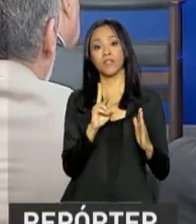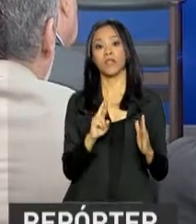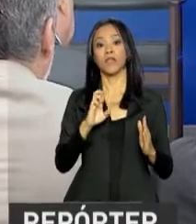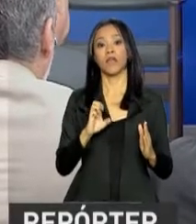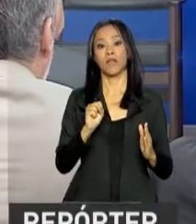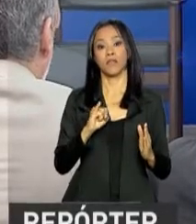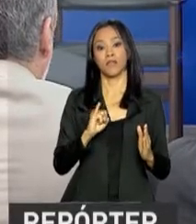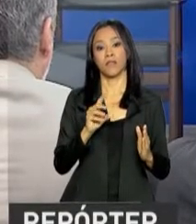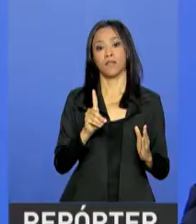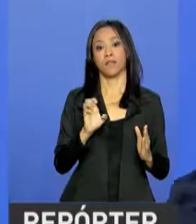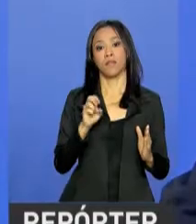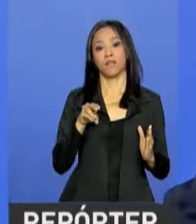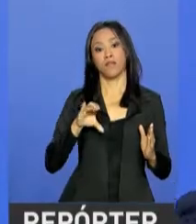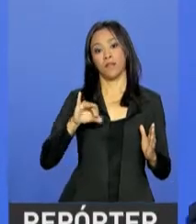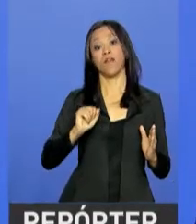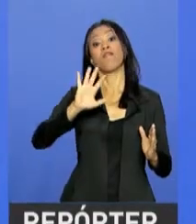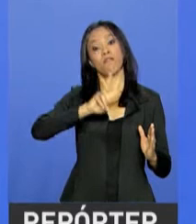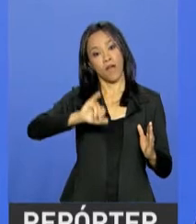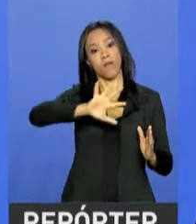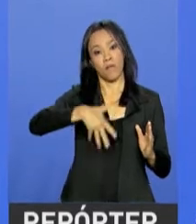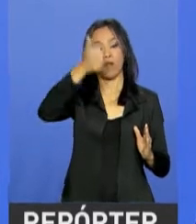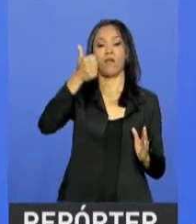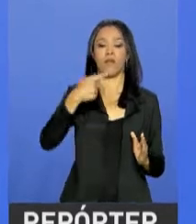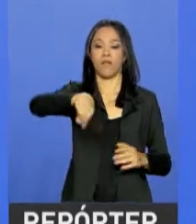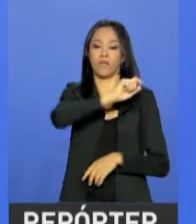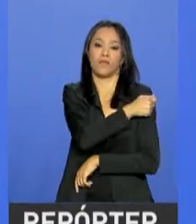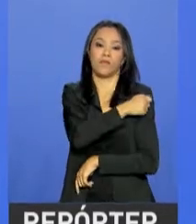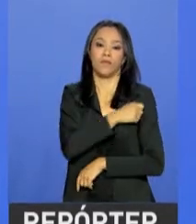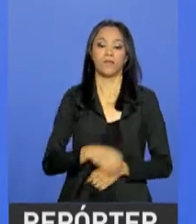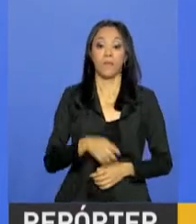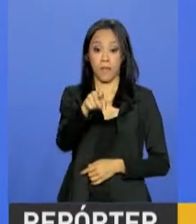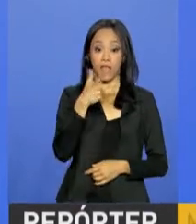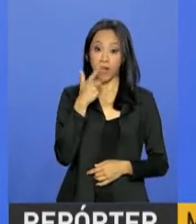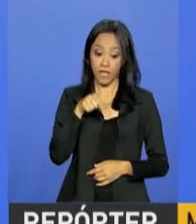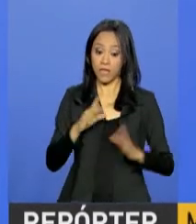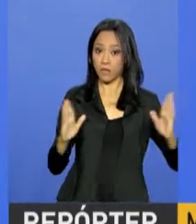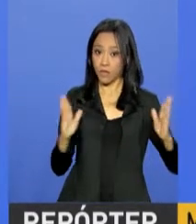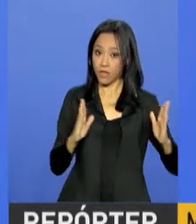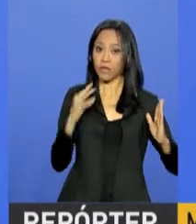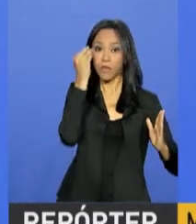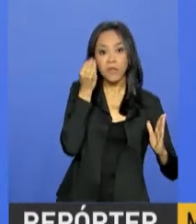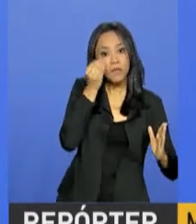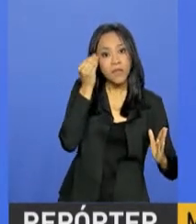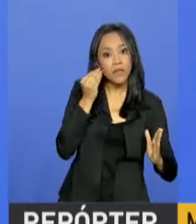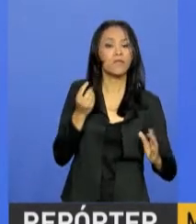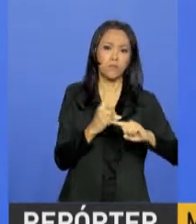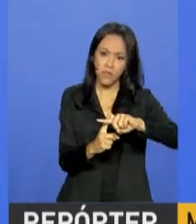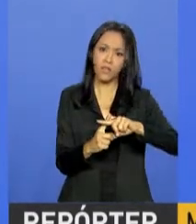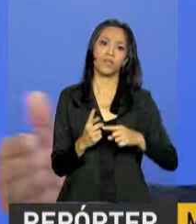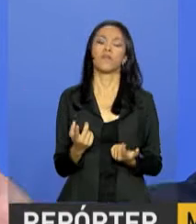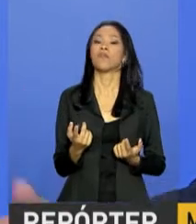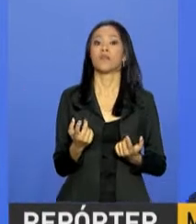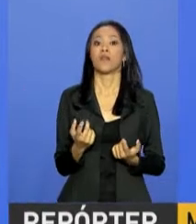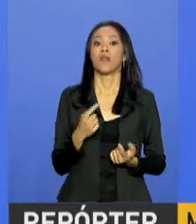melhorar o desempenho dos alunos a residência pedagógica que será por certo uma experiência muito positiva nos